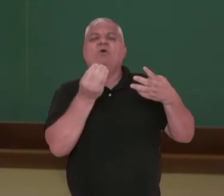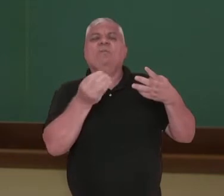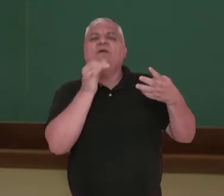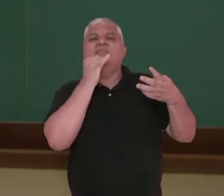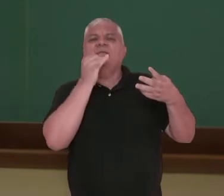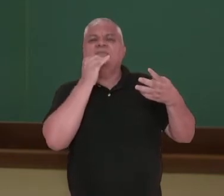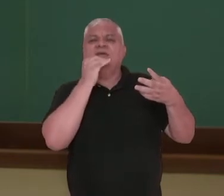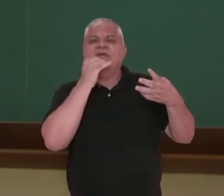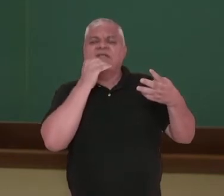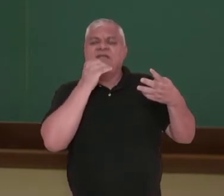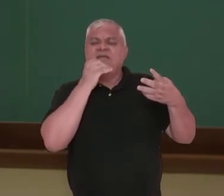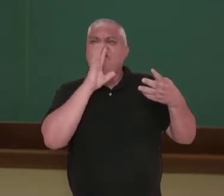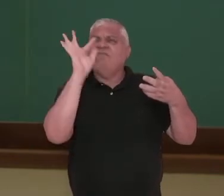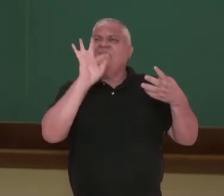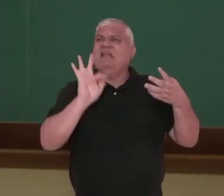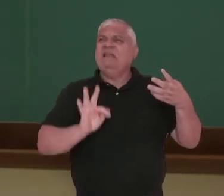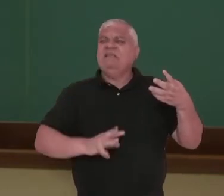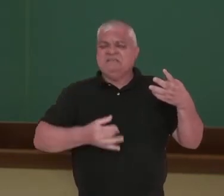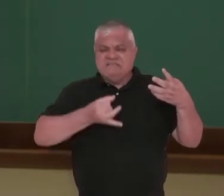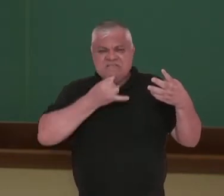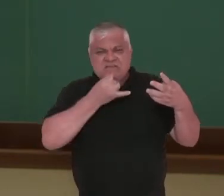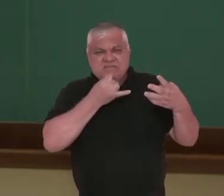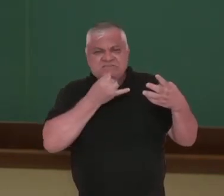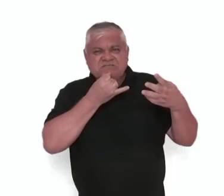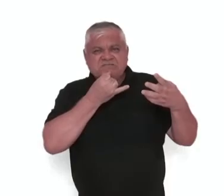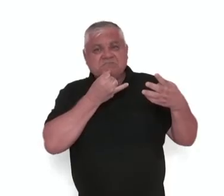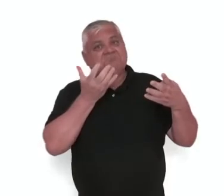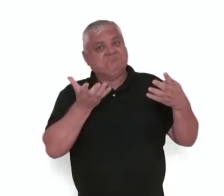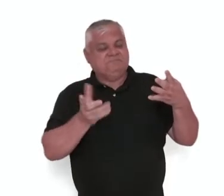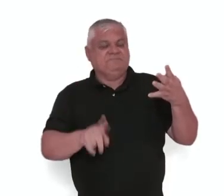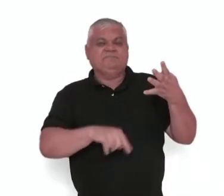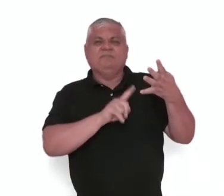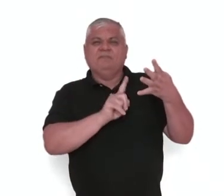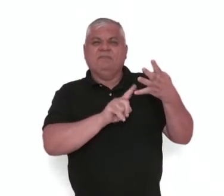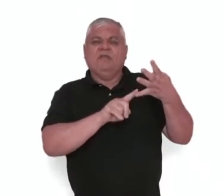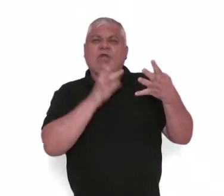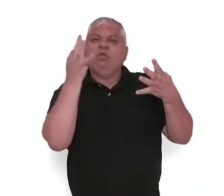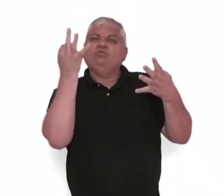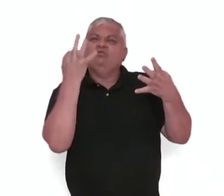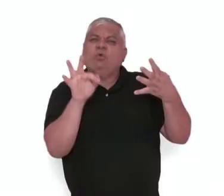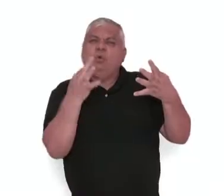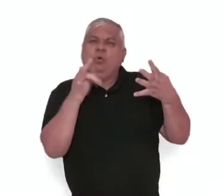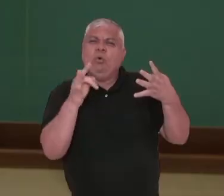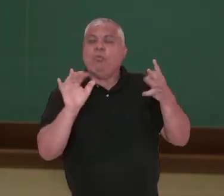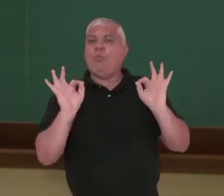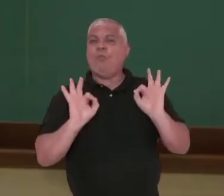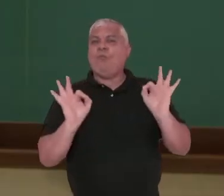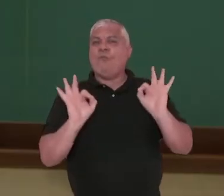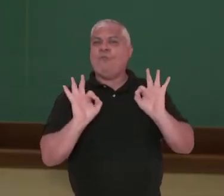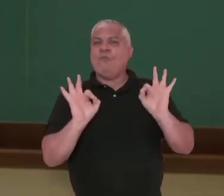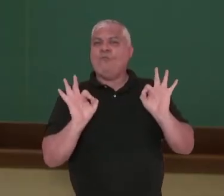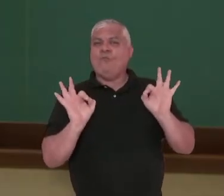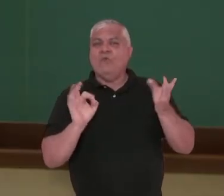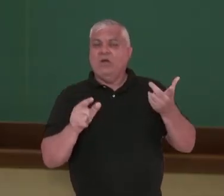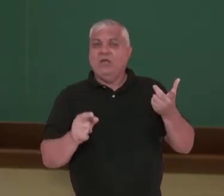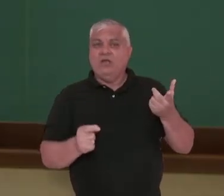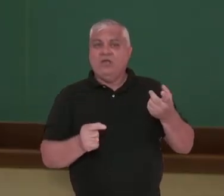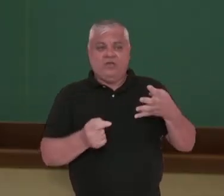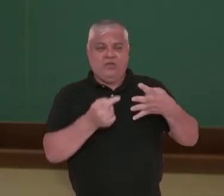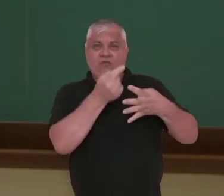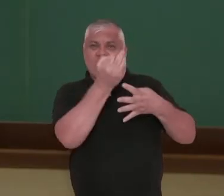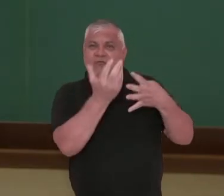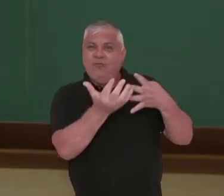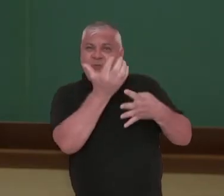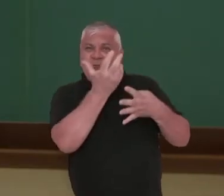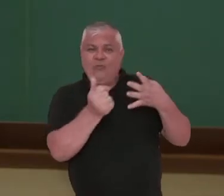Contentamento descontente, outro oposto. Dor que desatina sem doer, fogo que arde sem